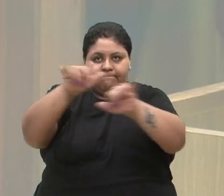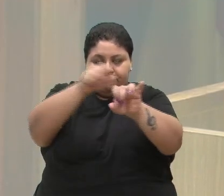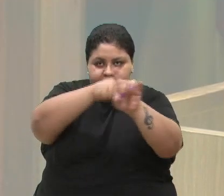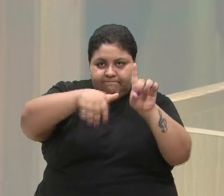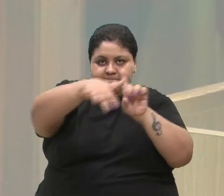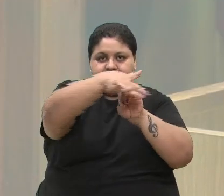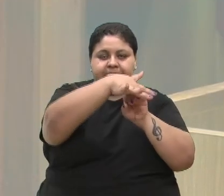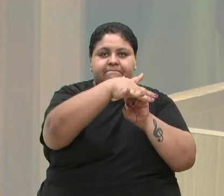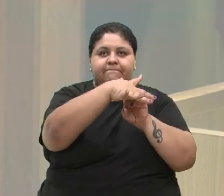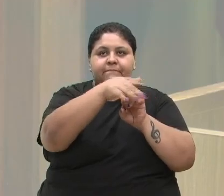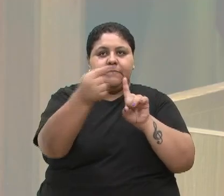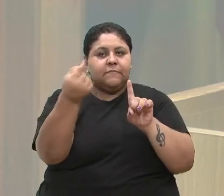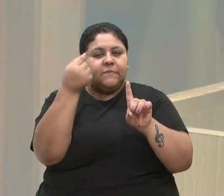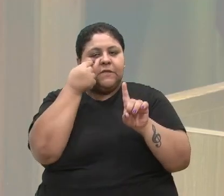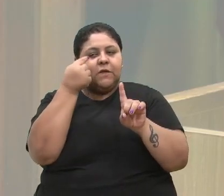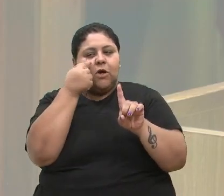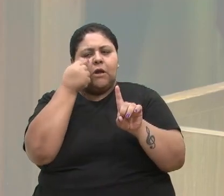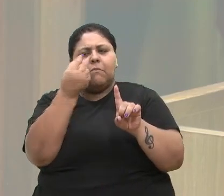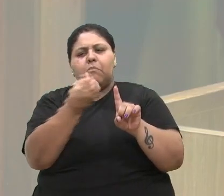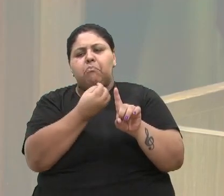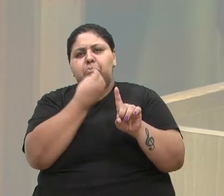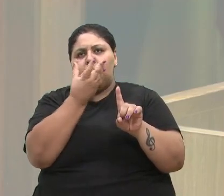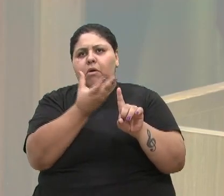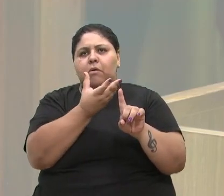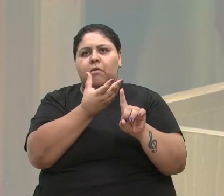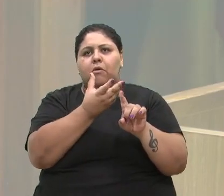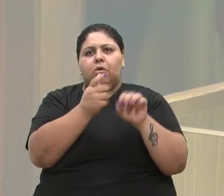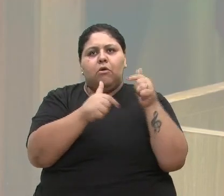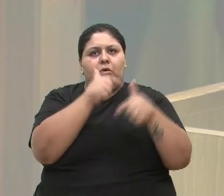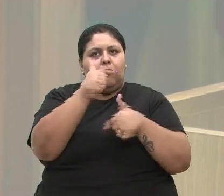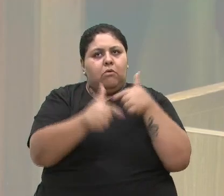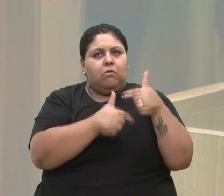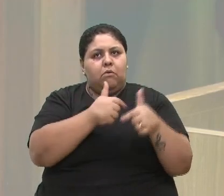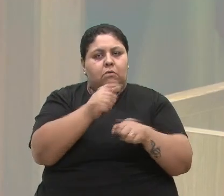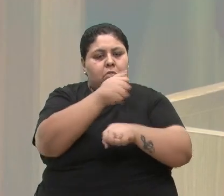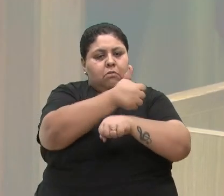sociedade. Olhem com bons olhos a carreira e a profissão